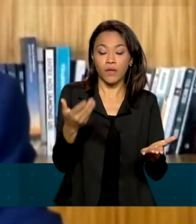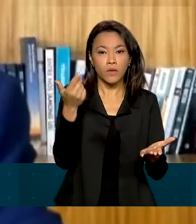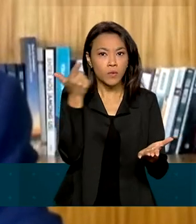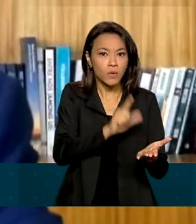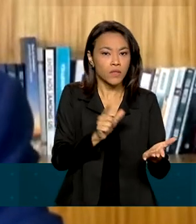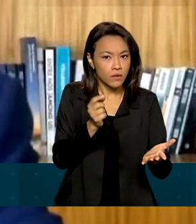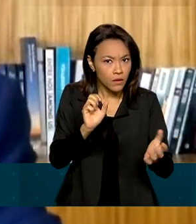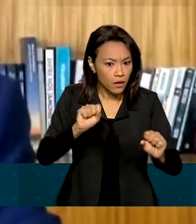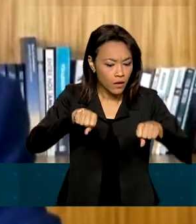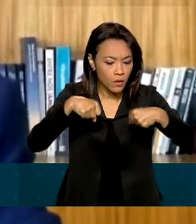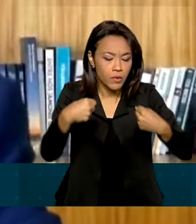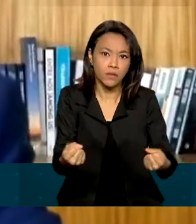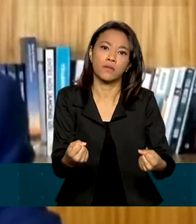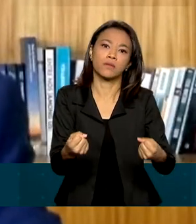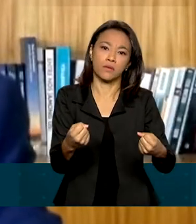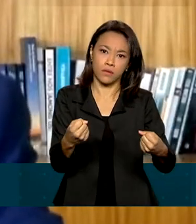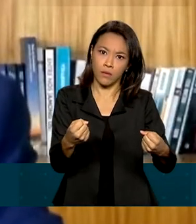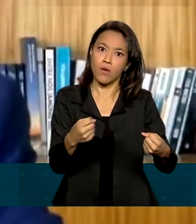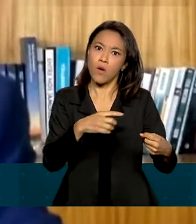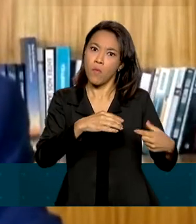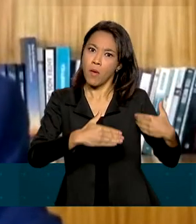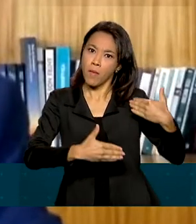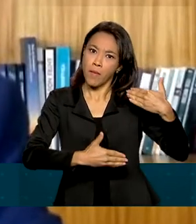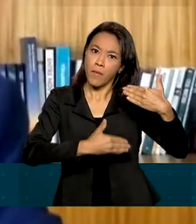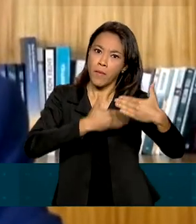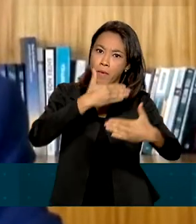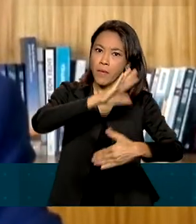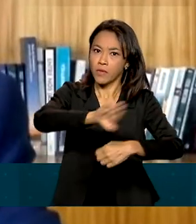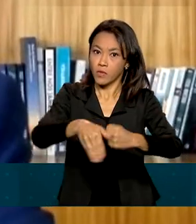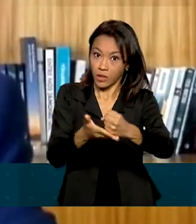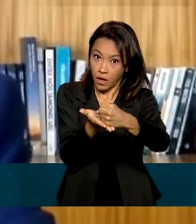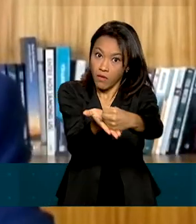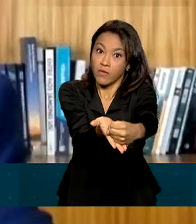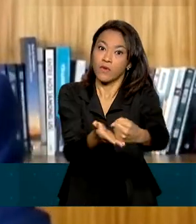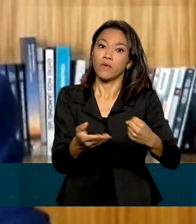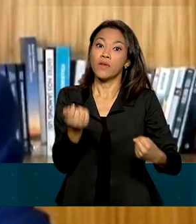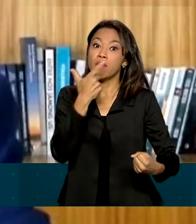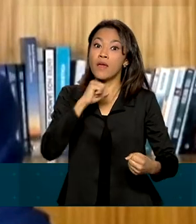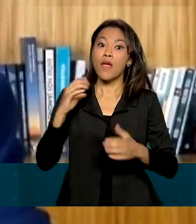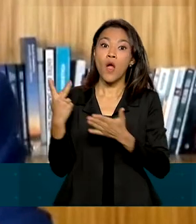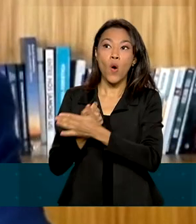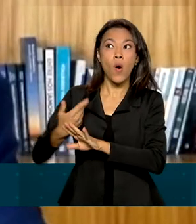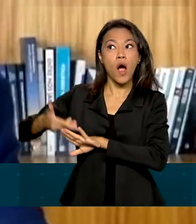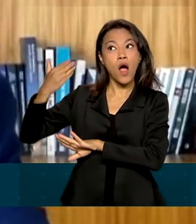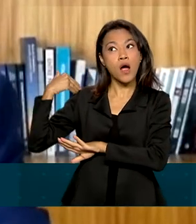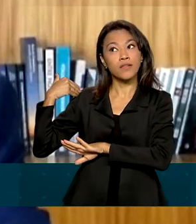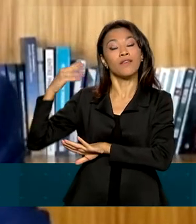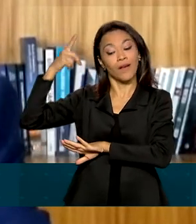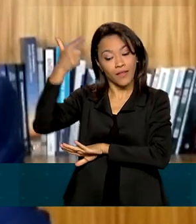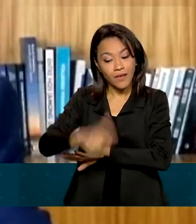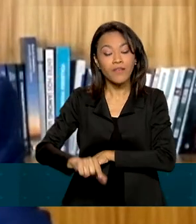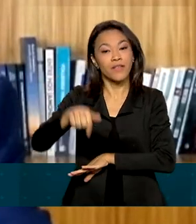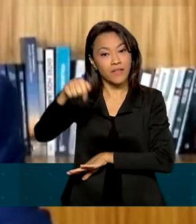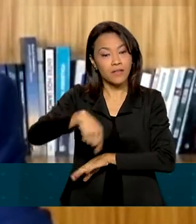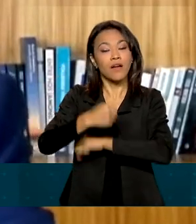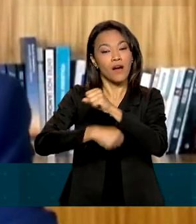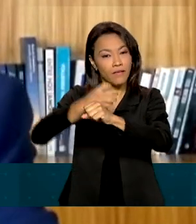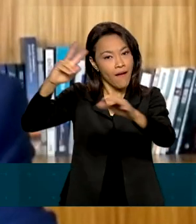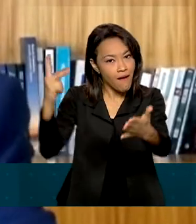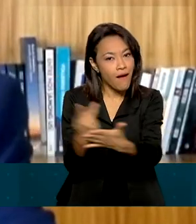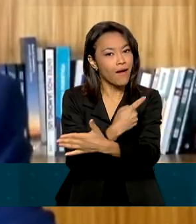cíclica de uma retomada de crescimento sustentável e que roxo previsões anteriores vai errar de novo esse ano